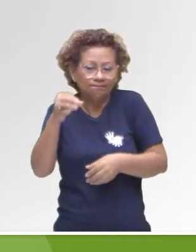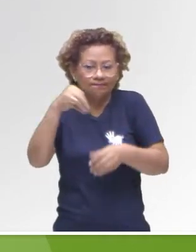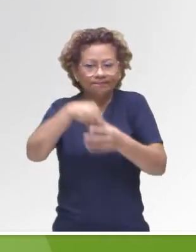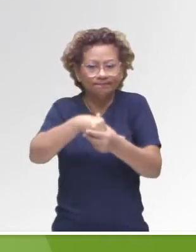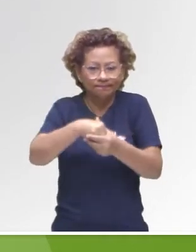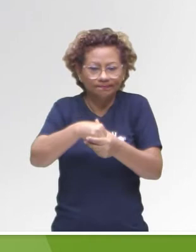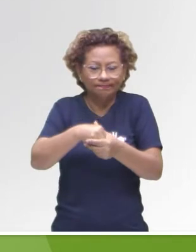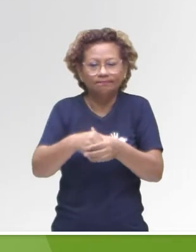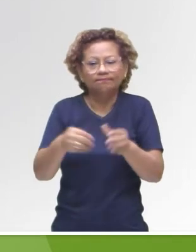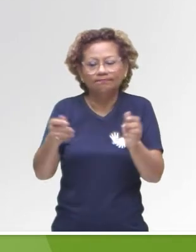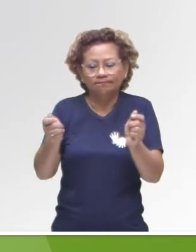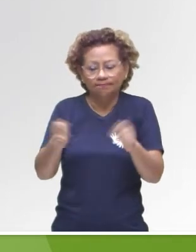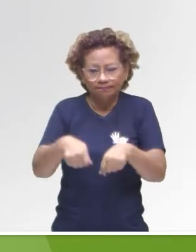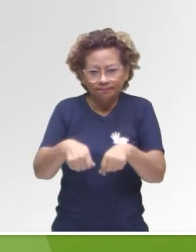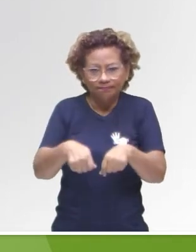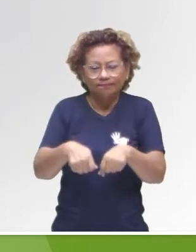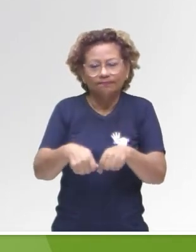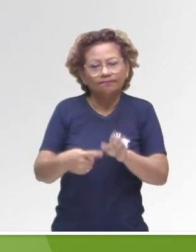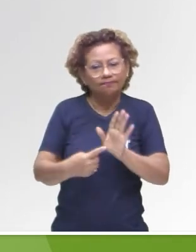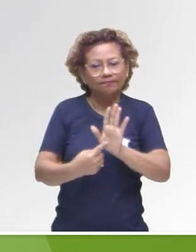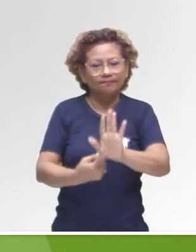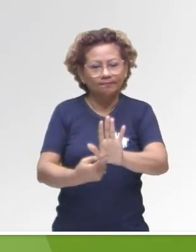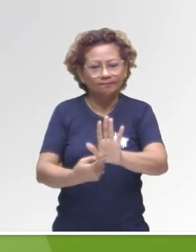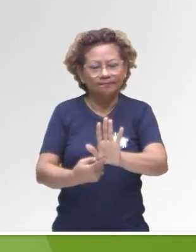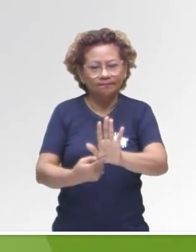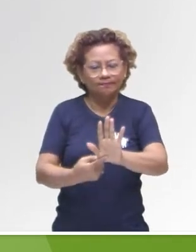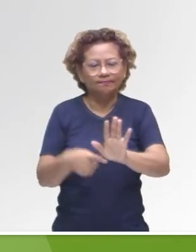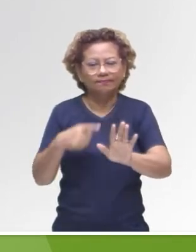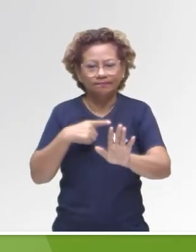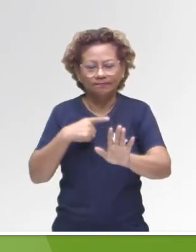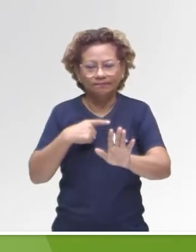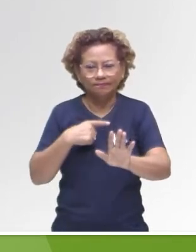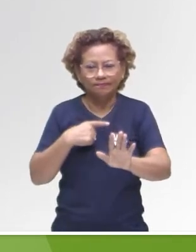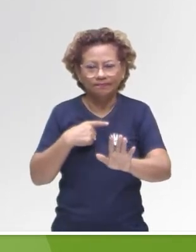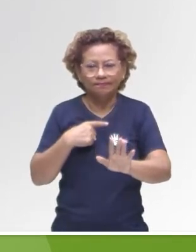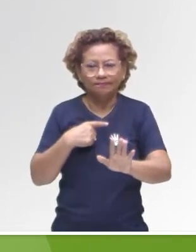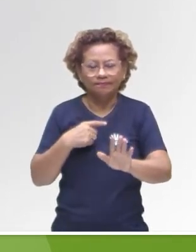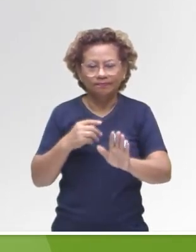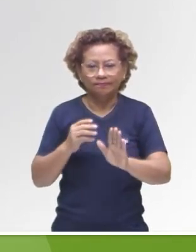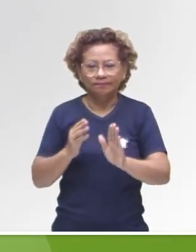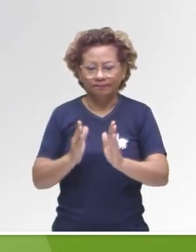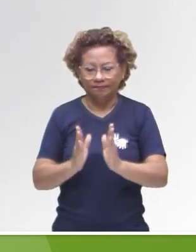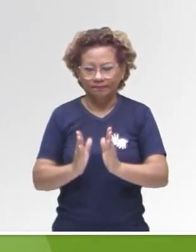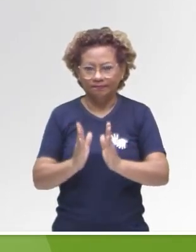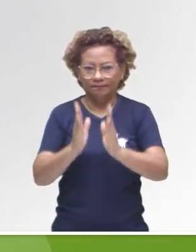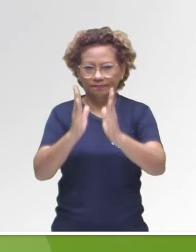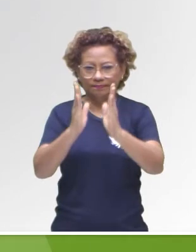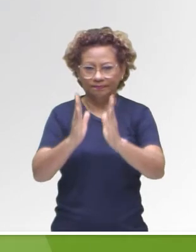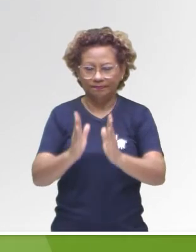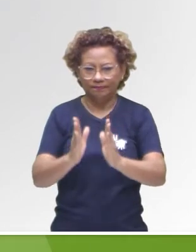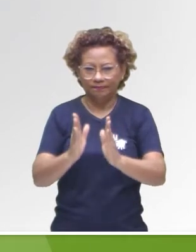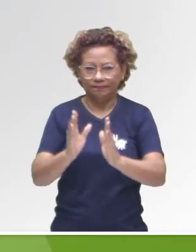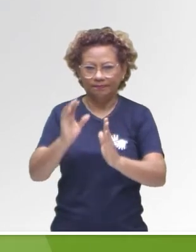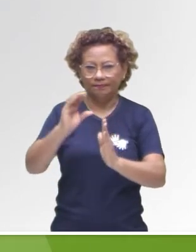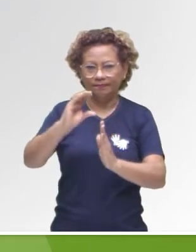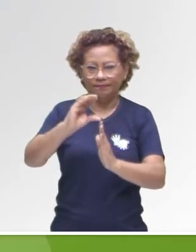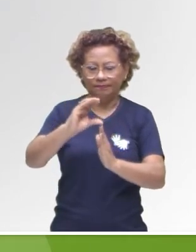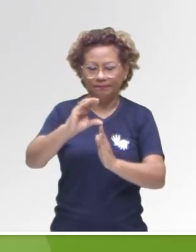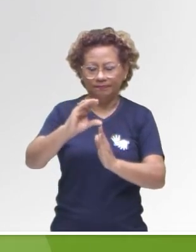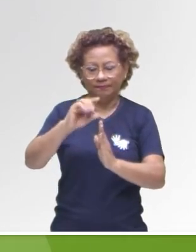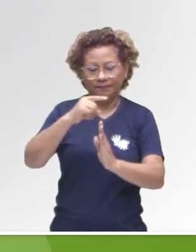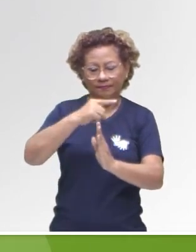os capacitores são representados por duas linhas paralelas com sinais opostos. Então, olha